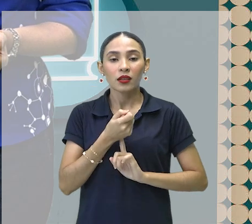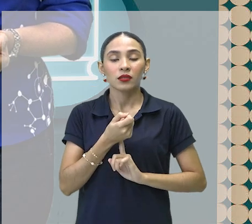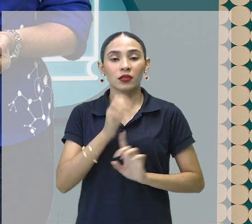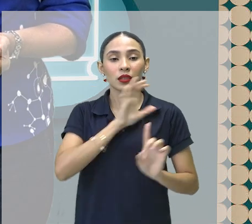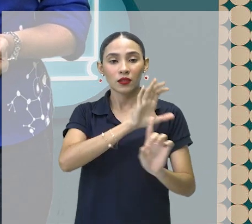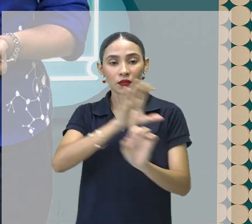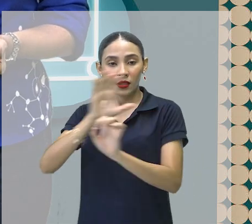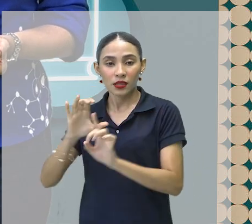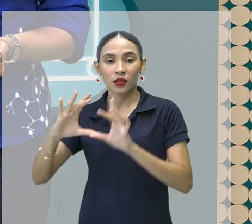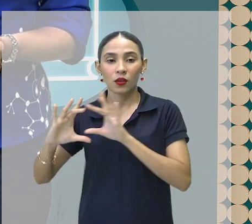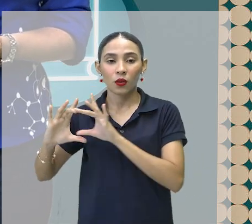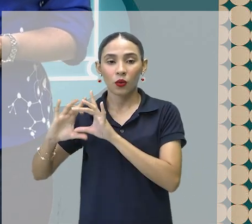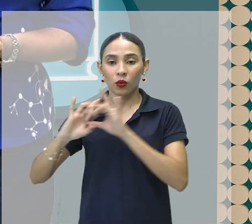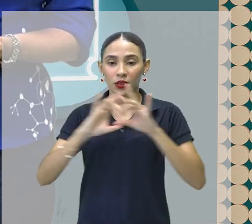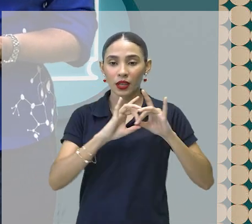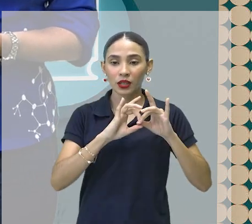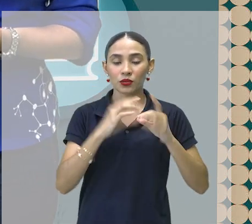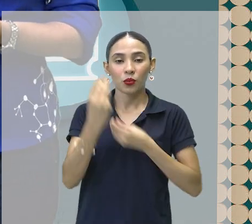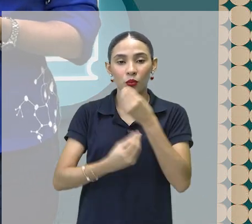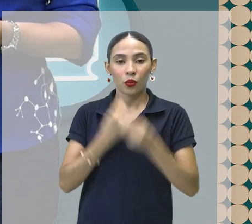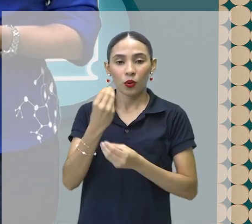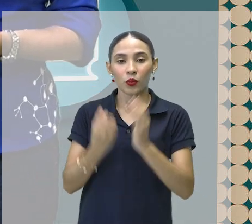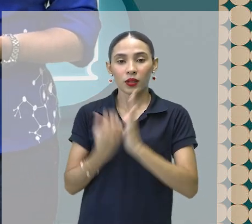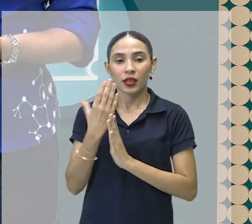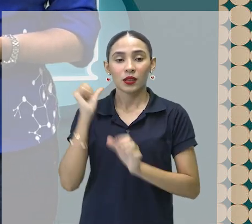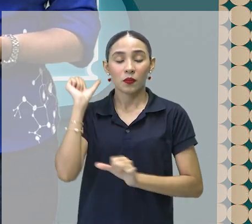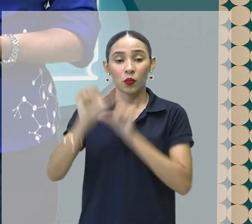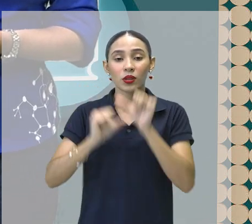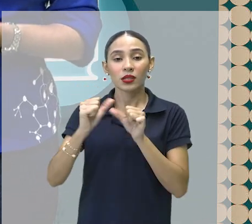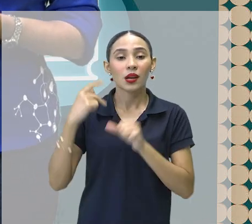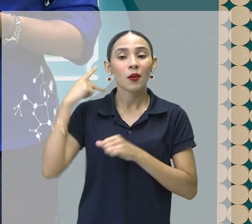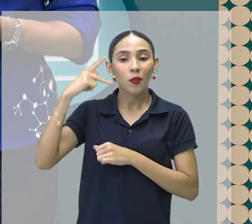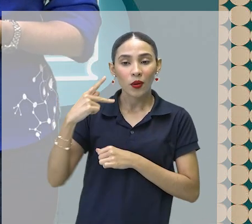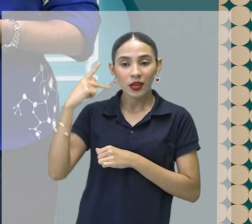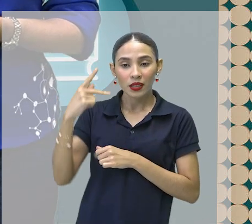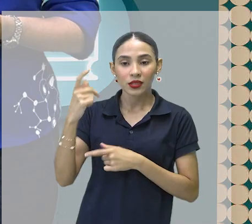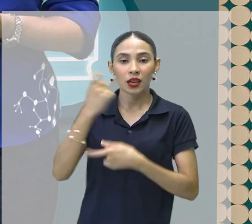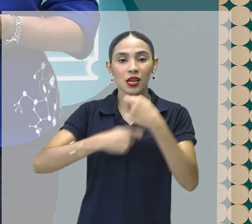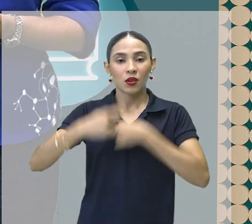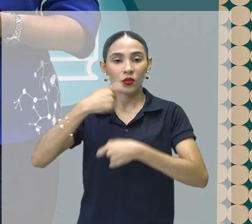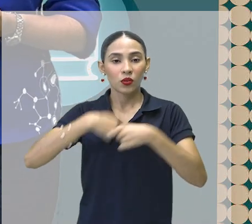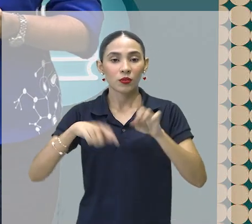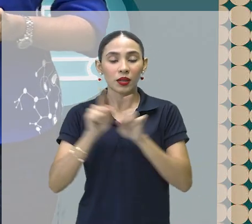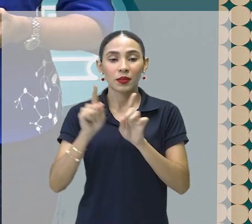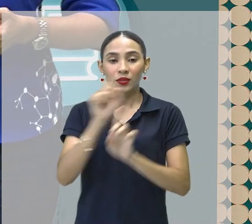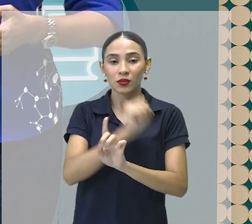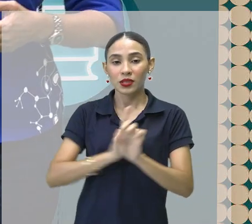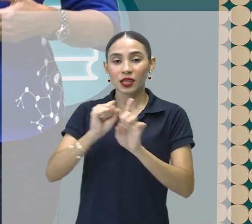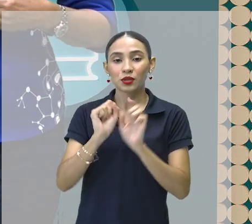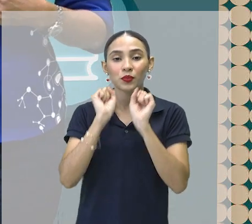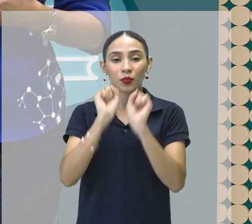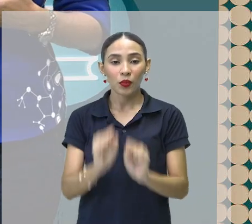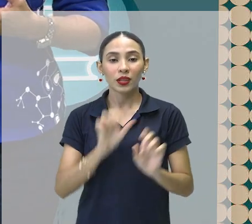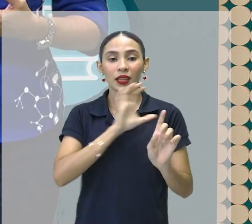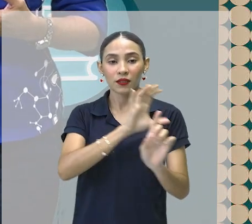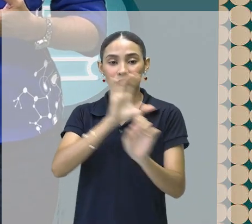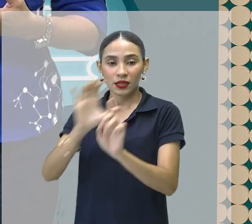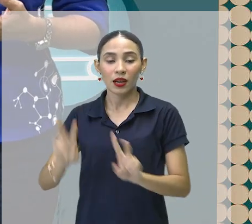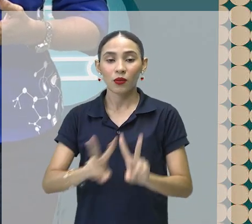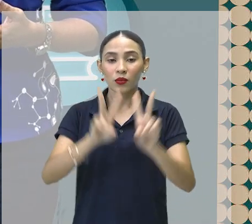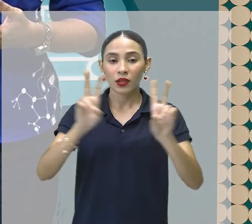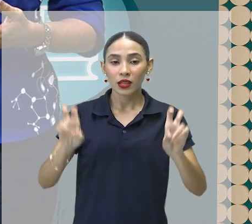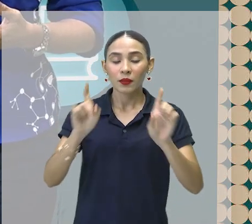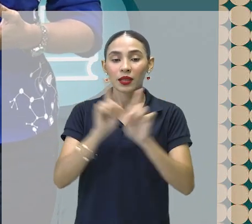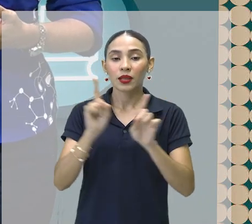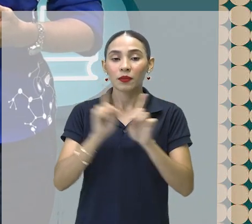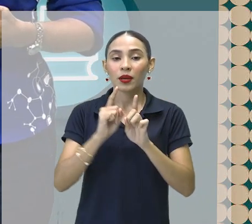o contexto em que foram criadas. Mudanças políticas, econômicas e sociais podem influenciar o tema,